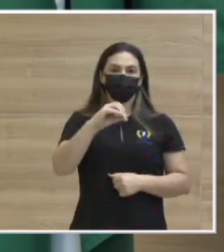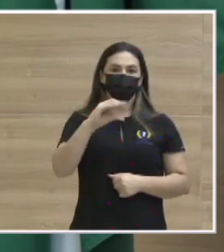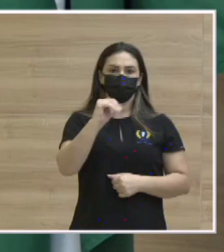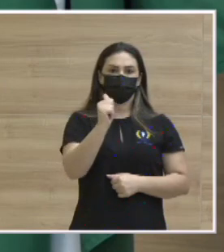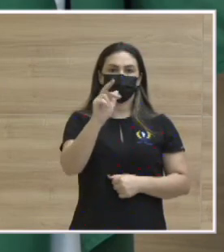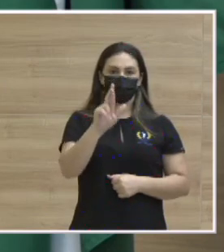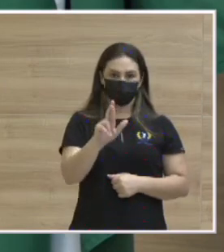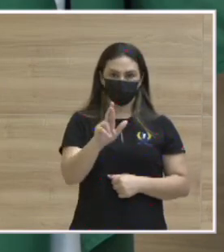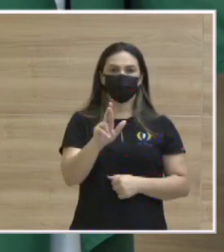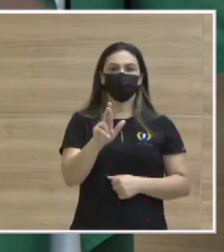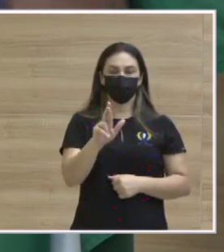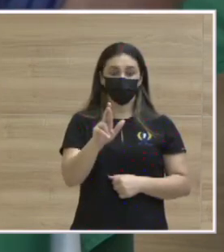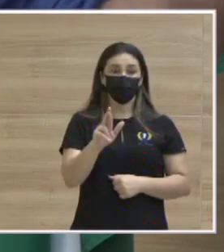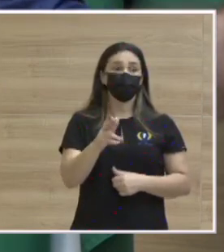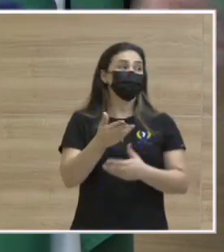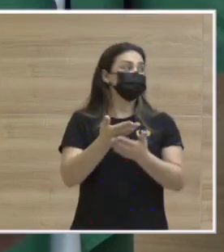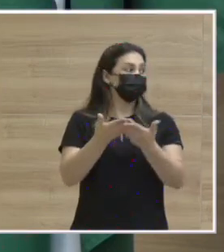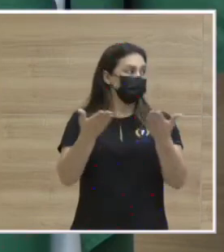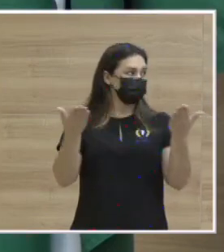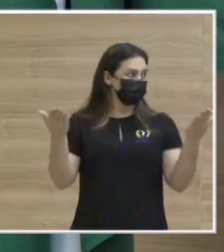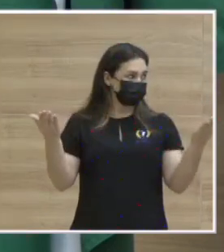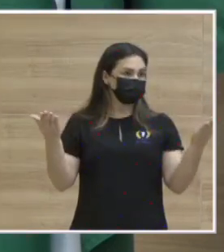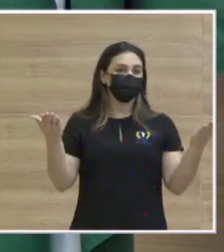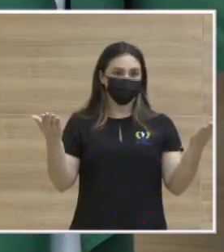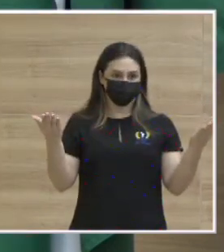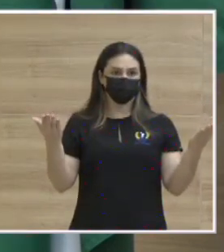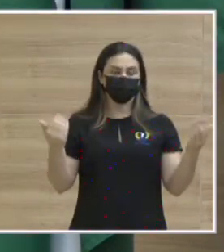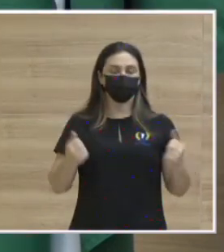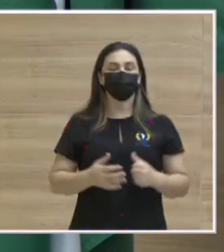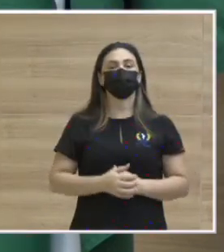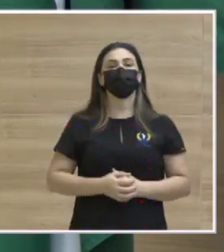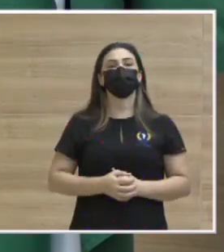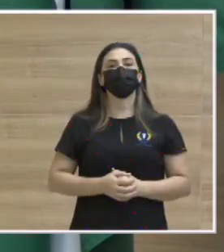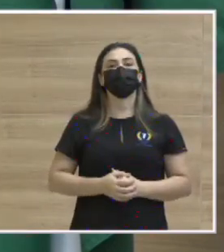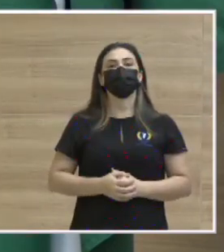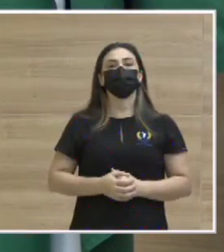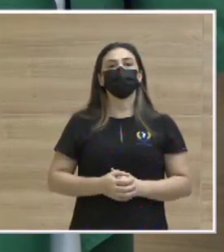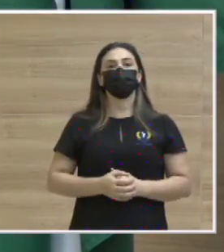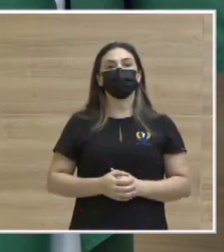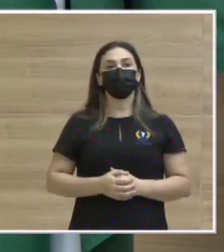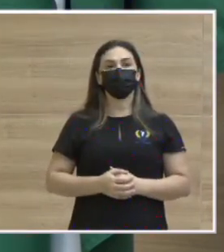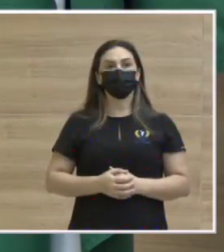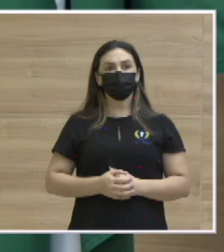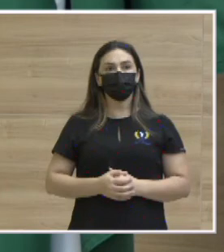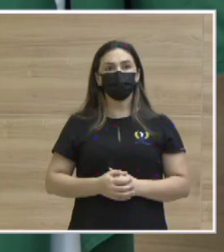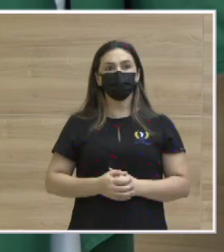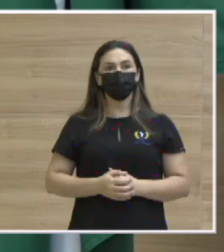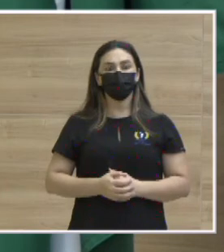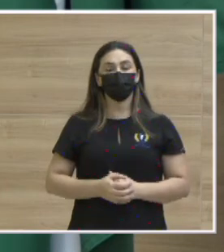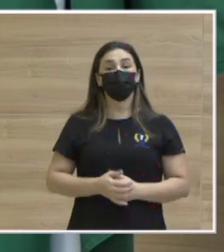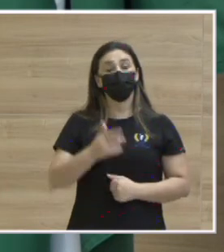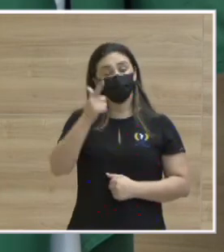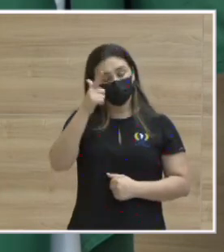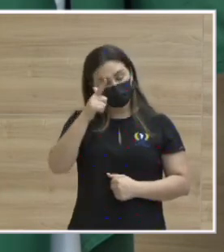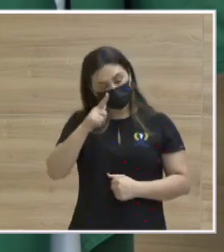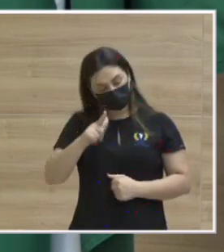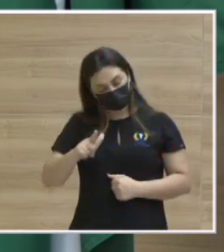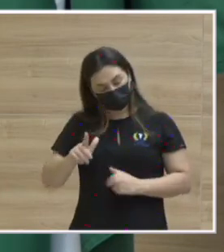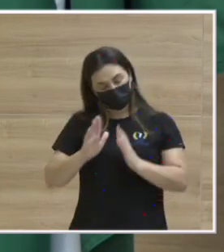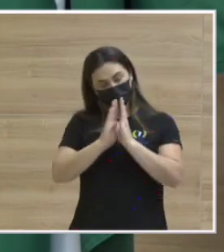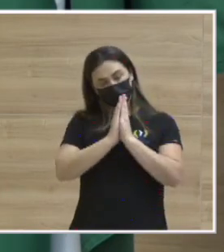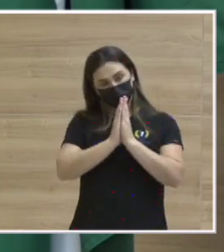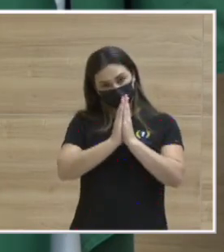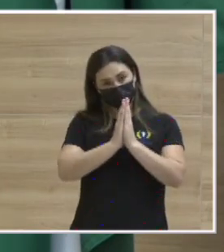hoje. Entre outros tantos, né? Senhores, então peço mais uma vez